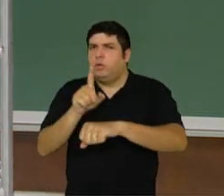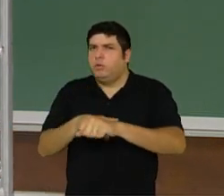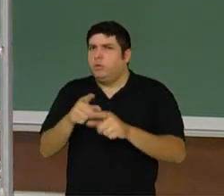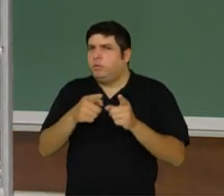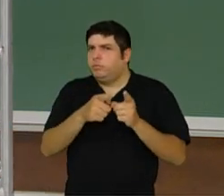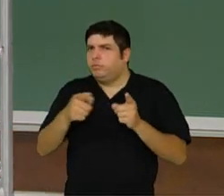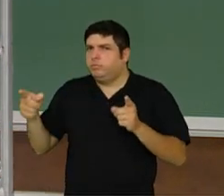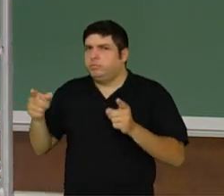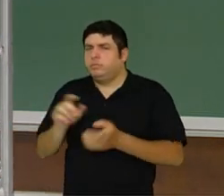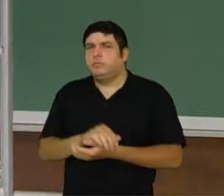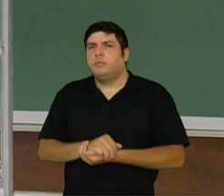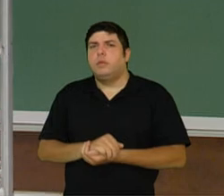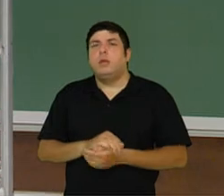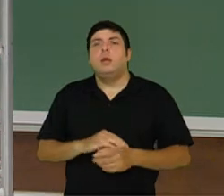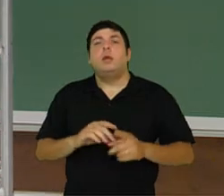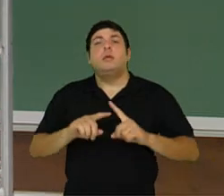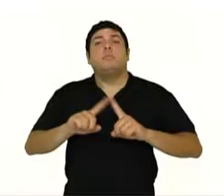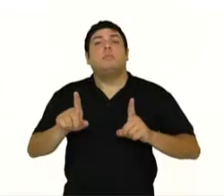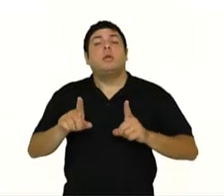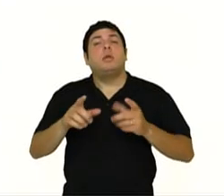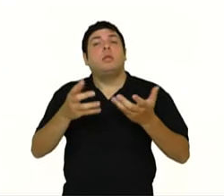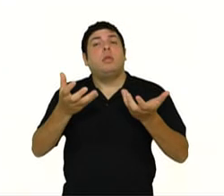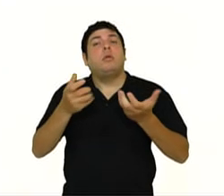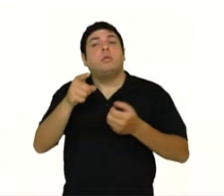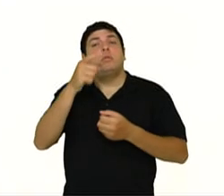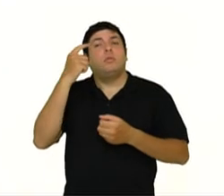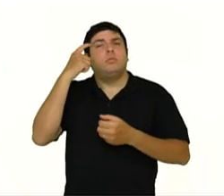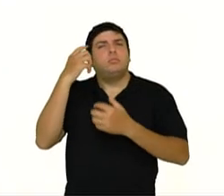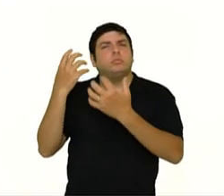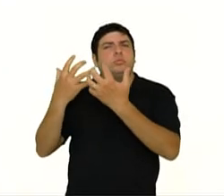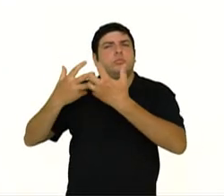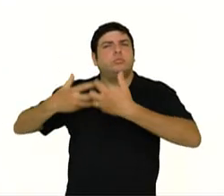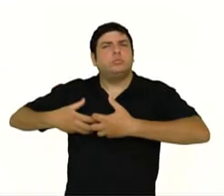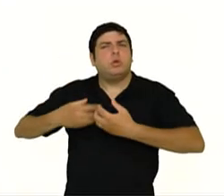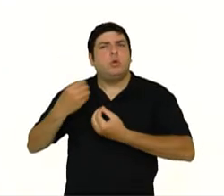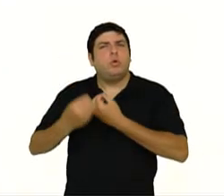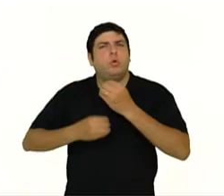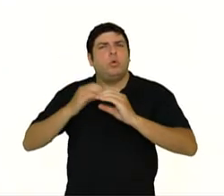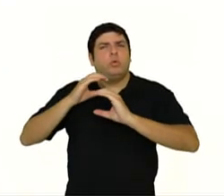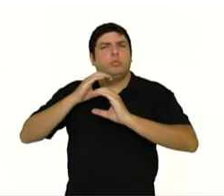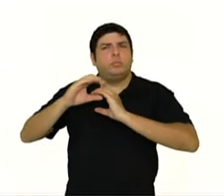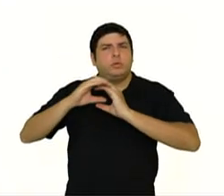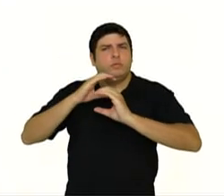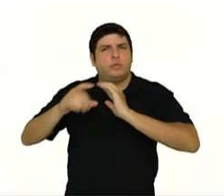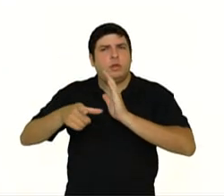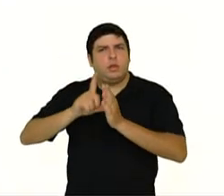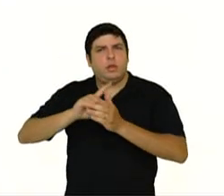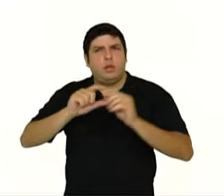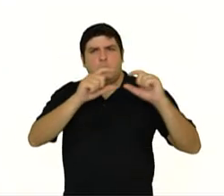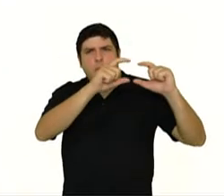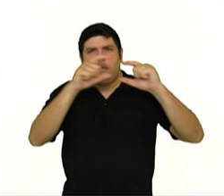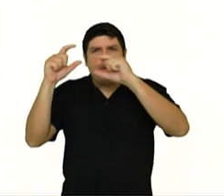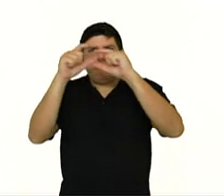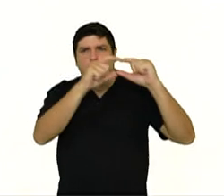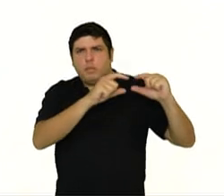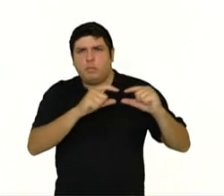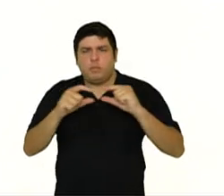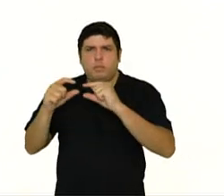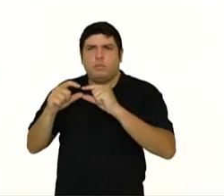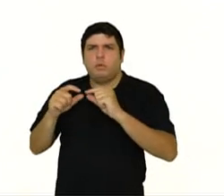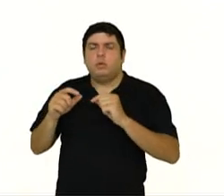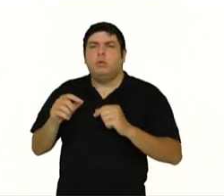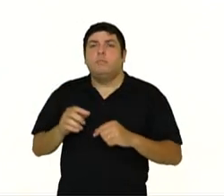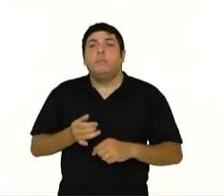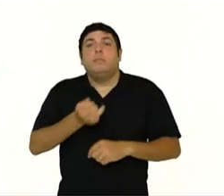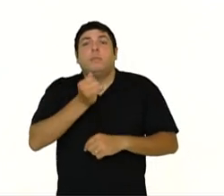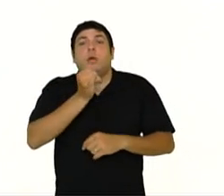para você, mas eu quero que você reflita sobre o esquema de comunicação do Jacobson ali que eu expliquei e dê exemplos de texto que podem